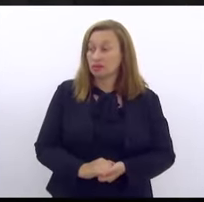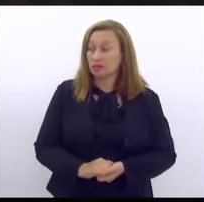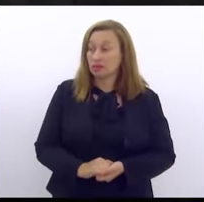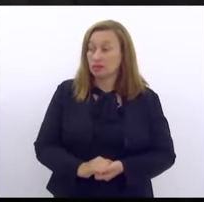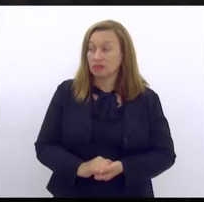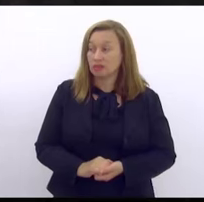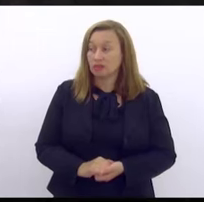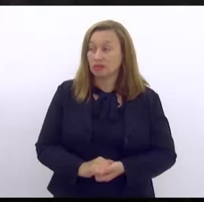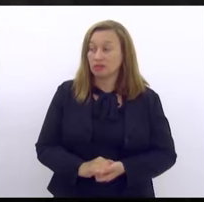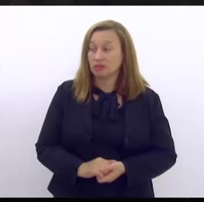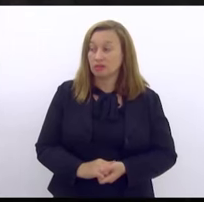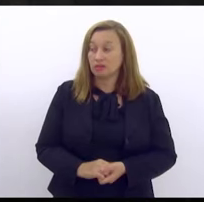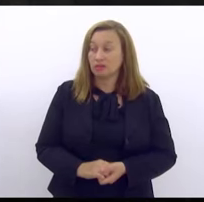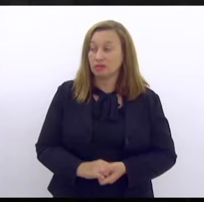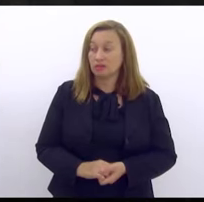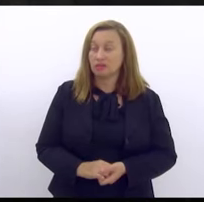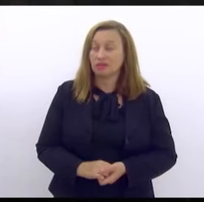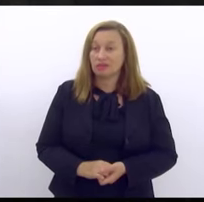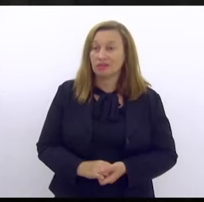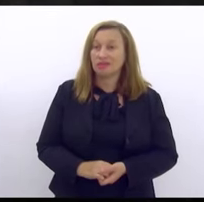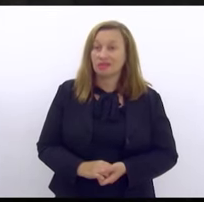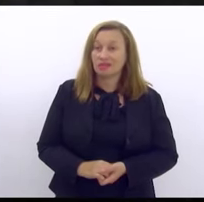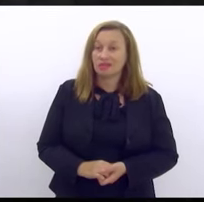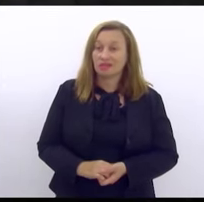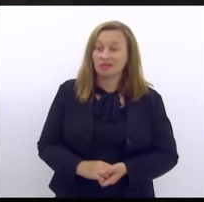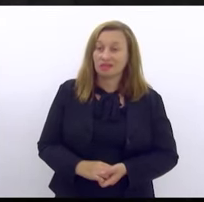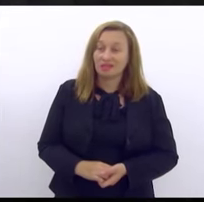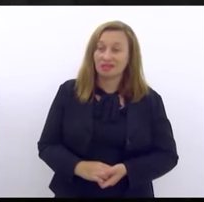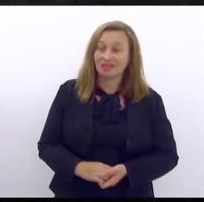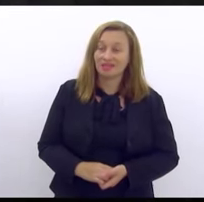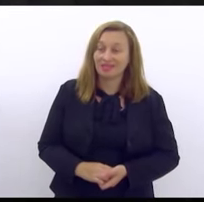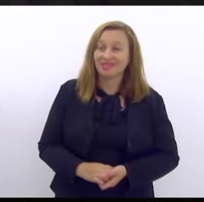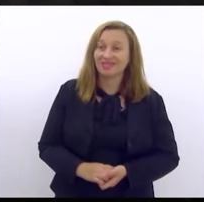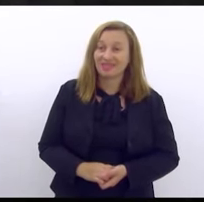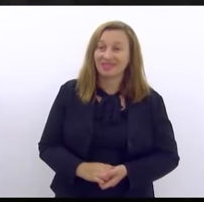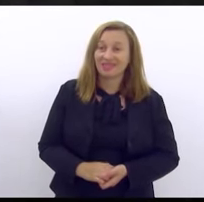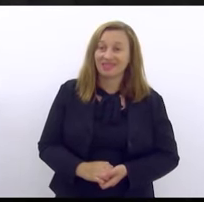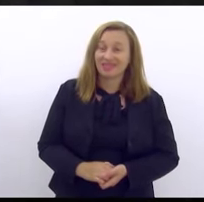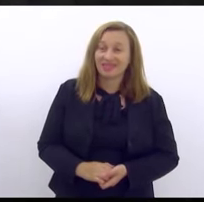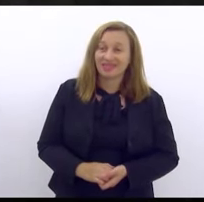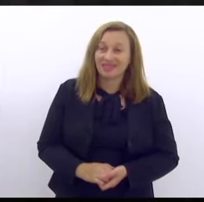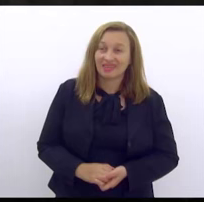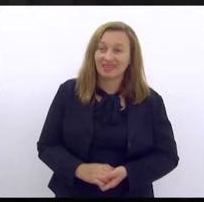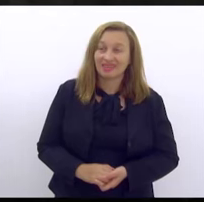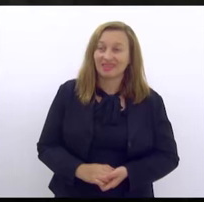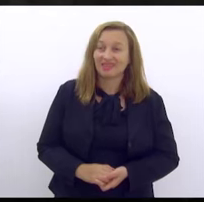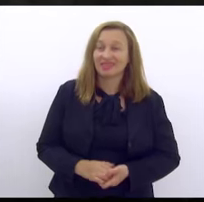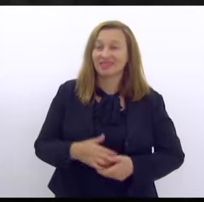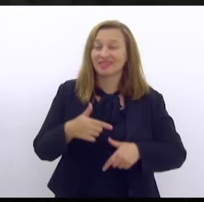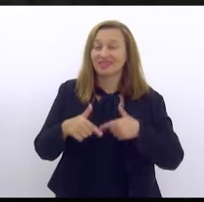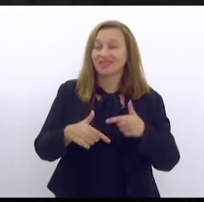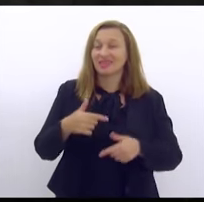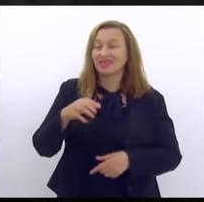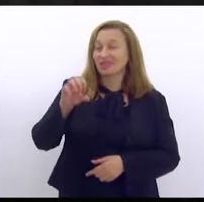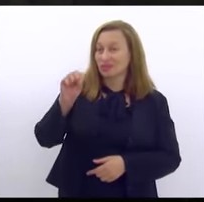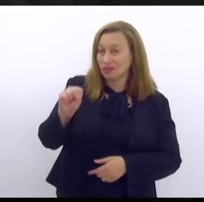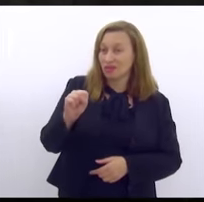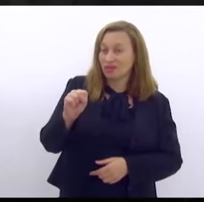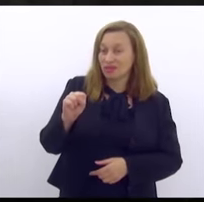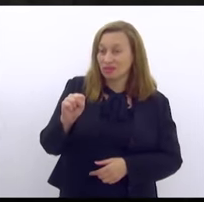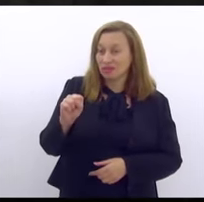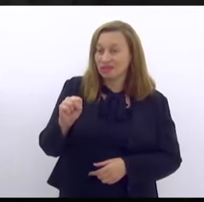duas, essas emendas viraram a missão 8, a da